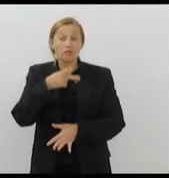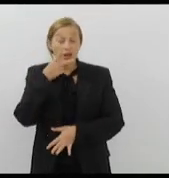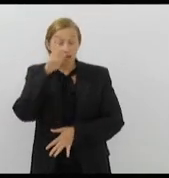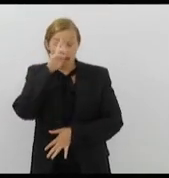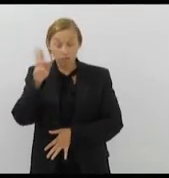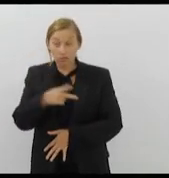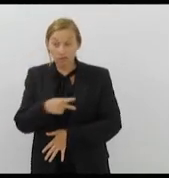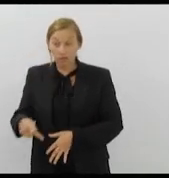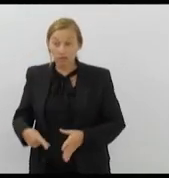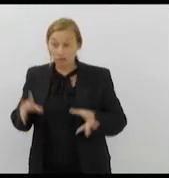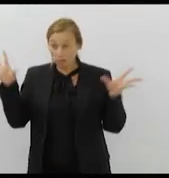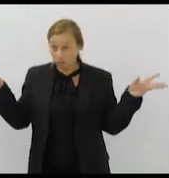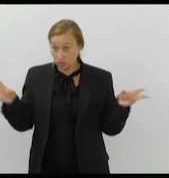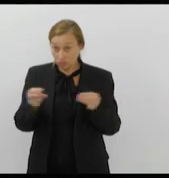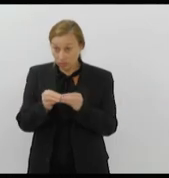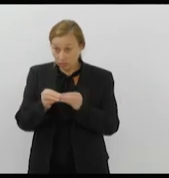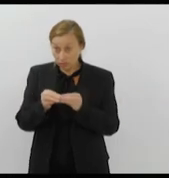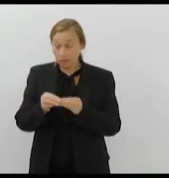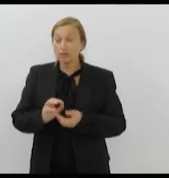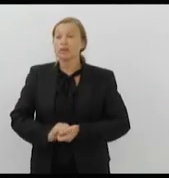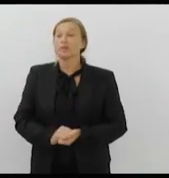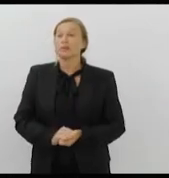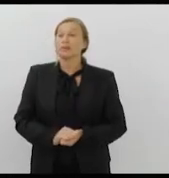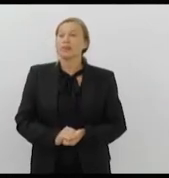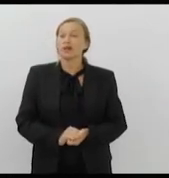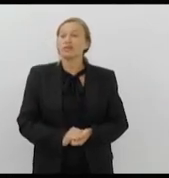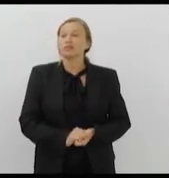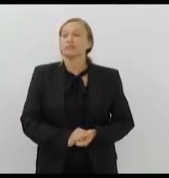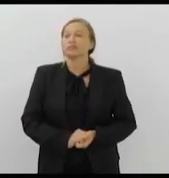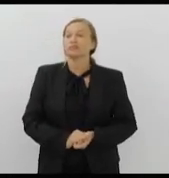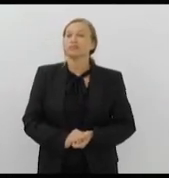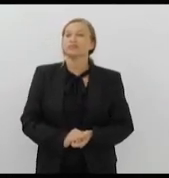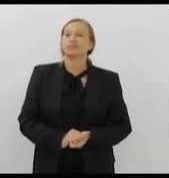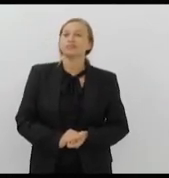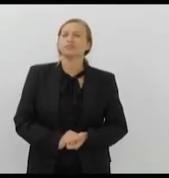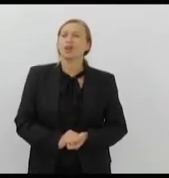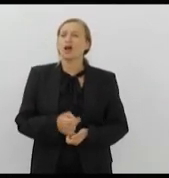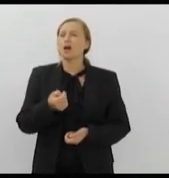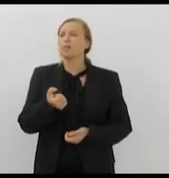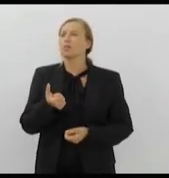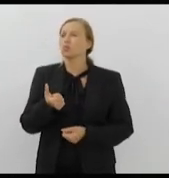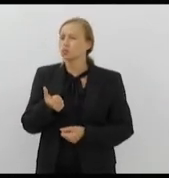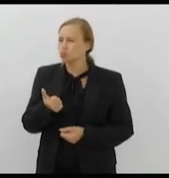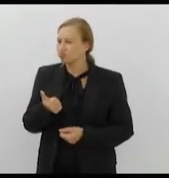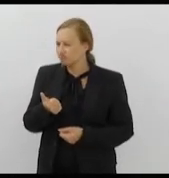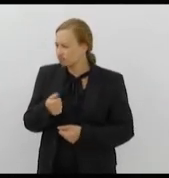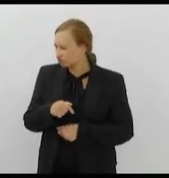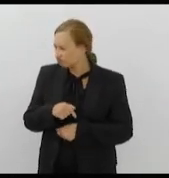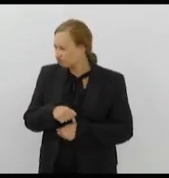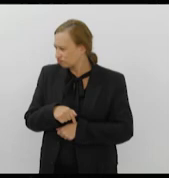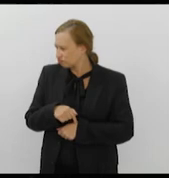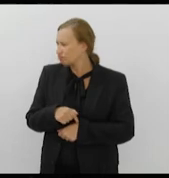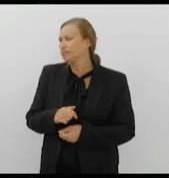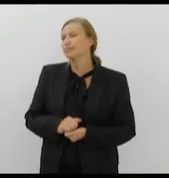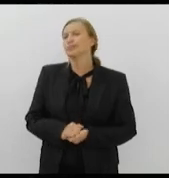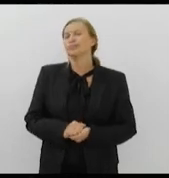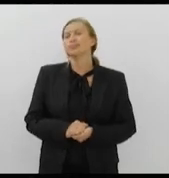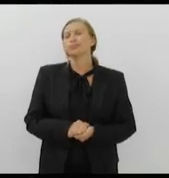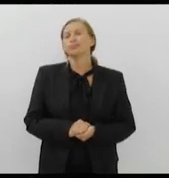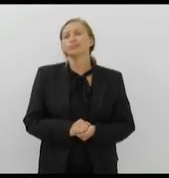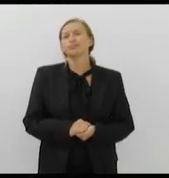para concluir, senhora presidente, ainda há pouco,